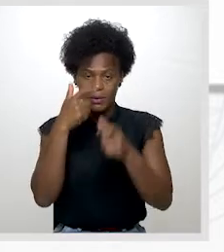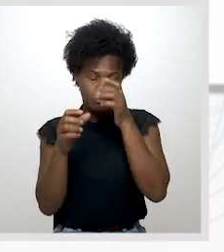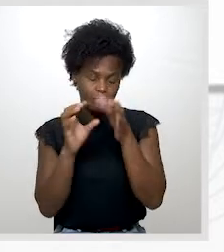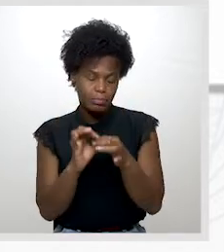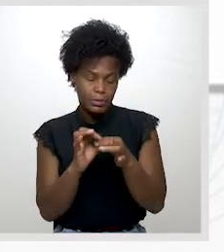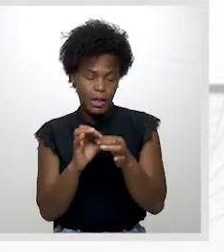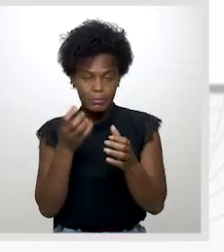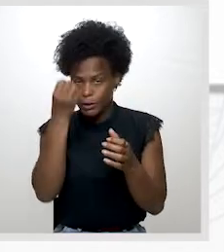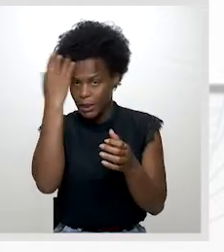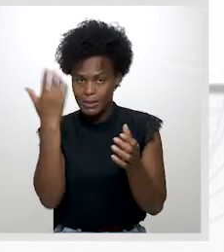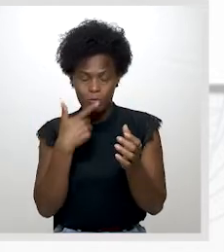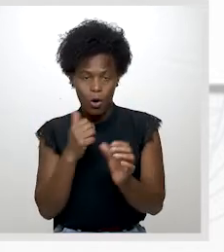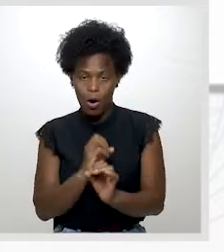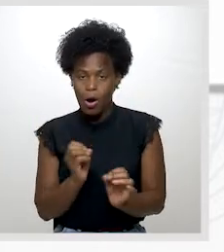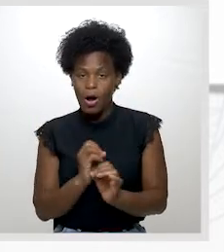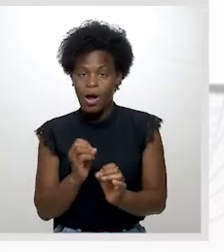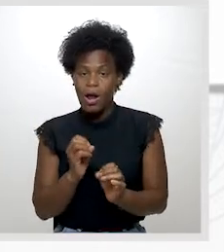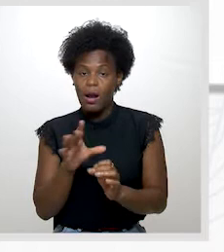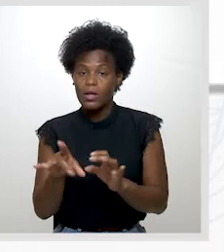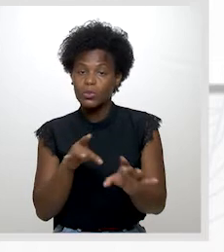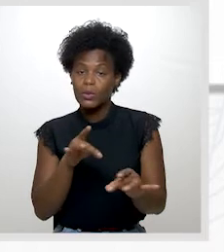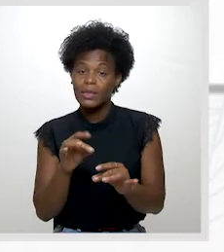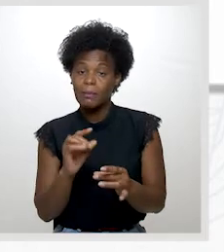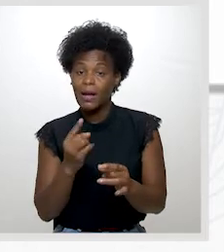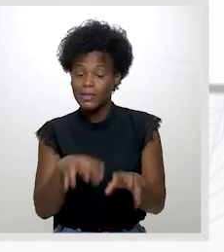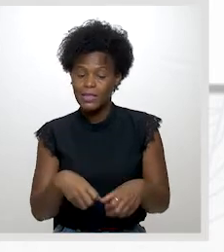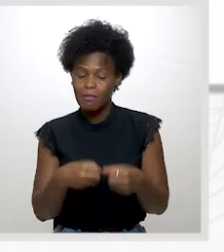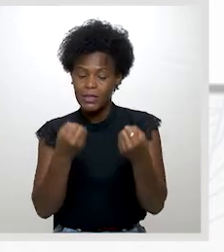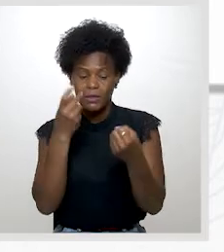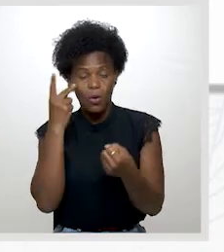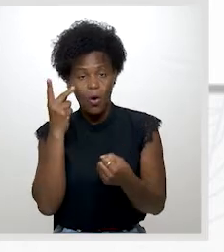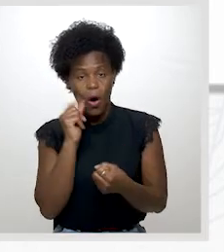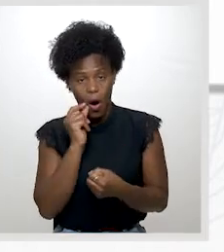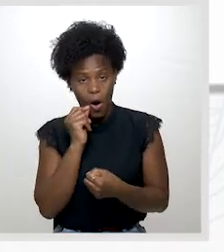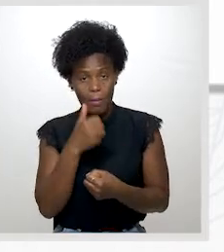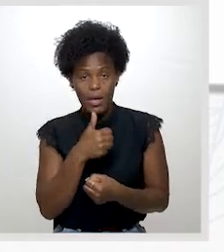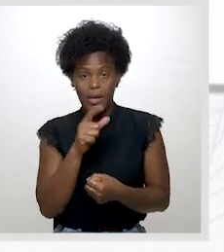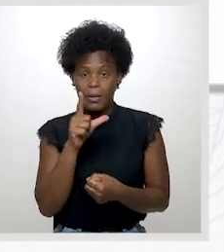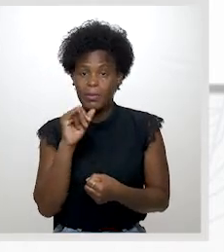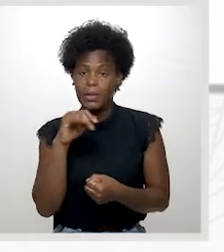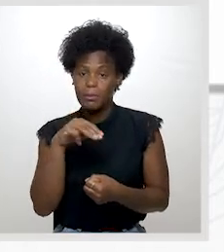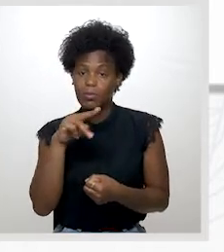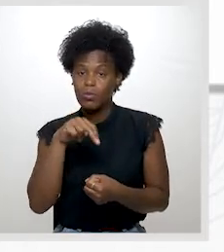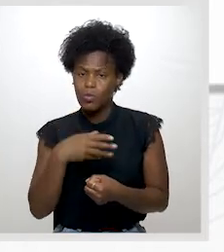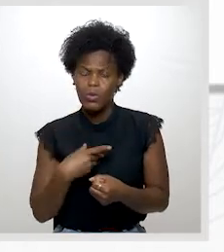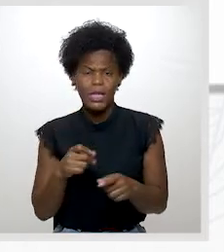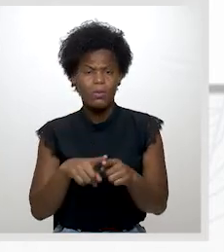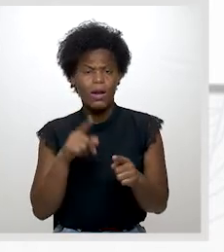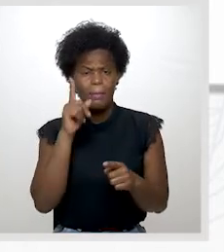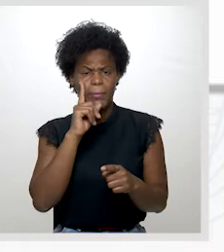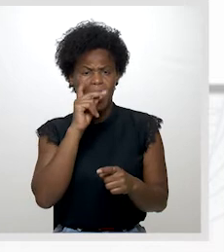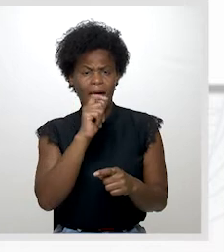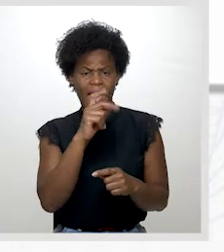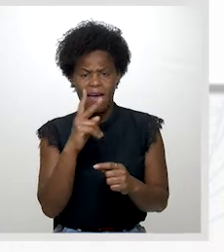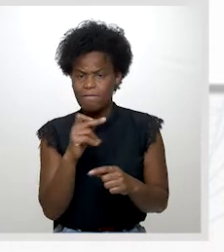e inesquecível. Excluída e predestinada para a salvação do homem, Blimunda é uma Eva sem